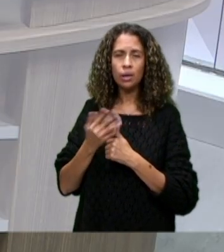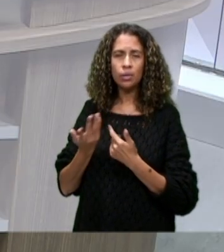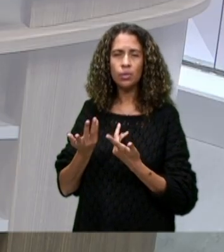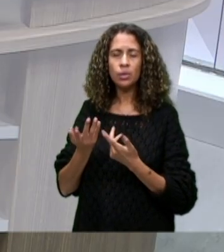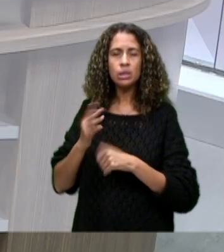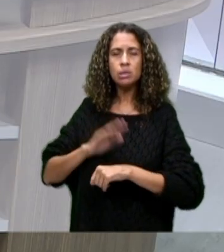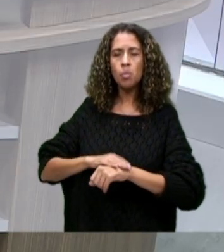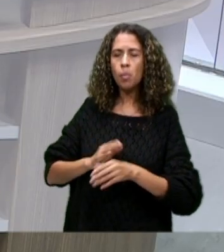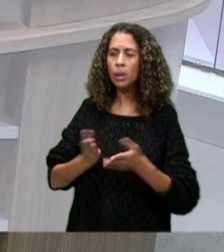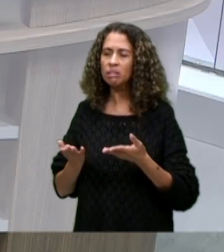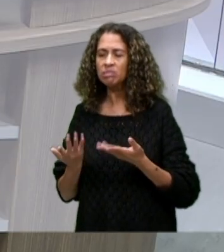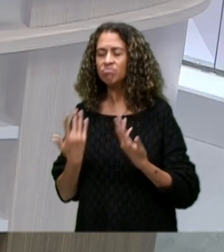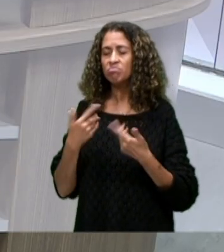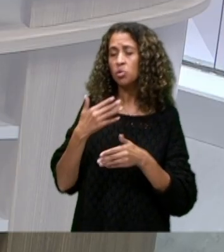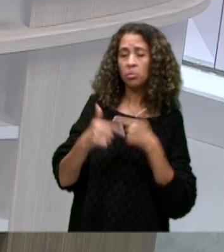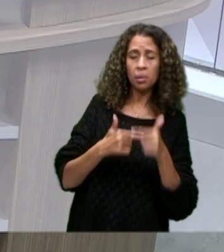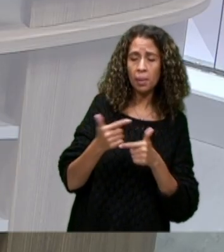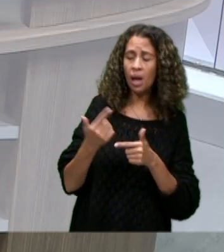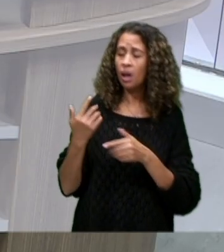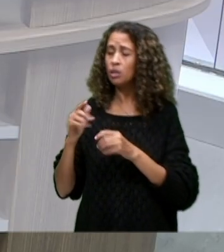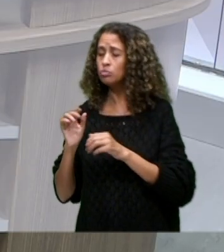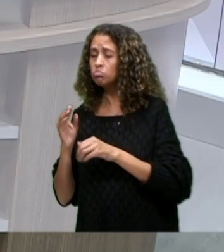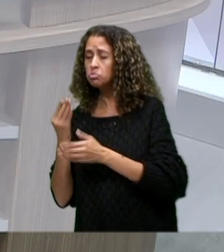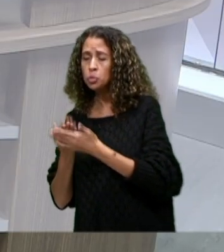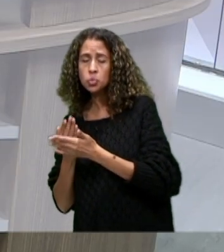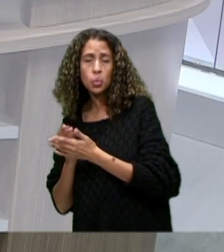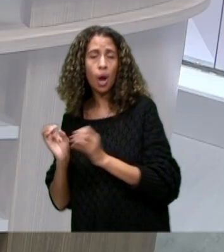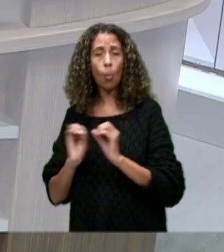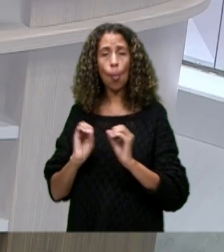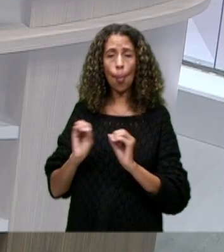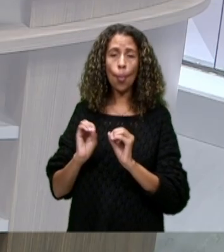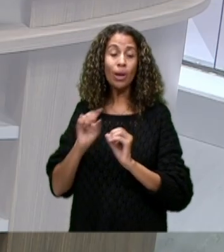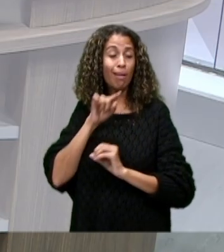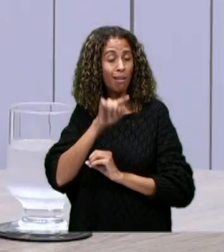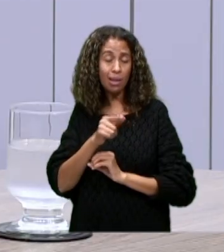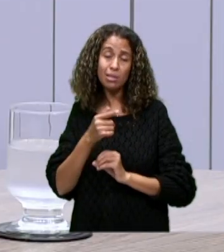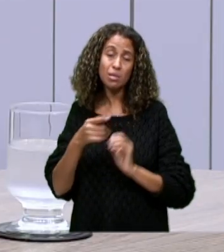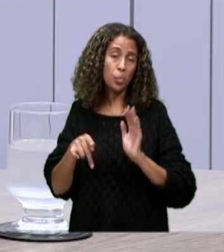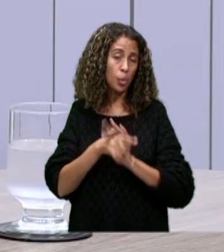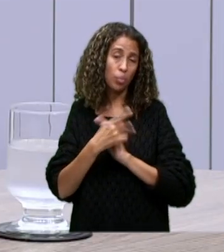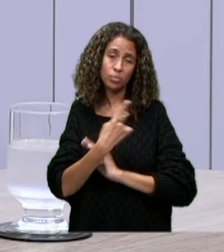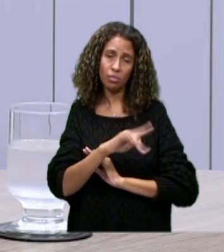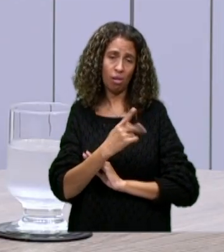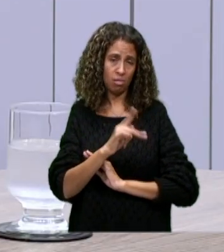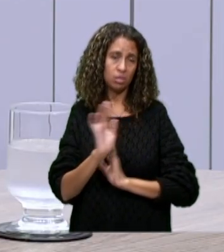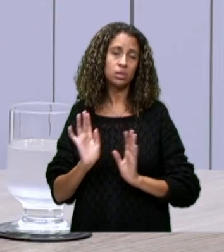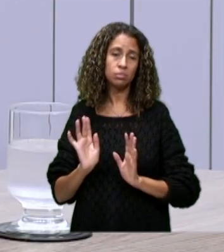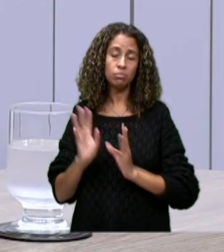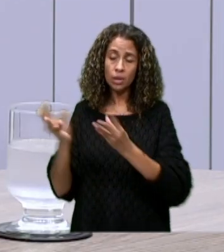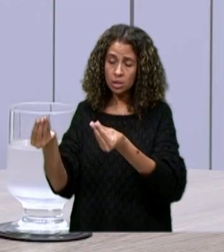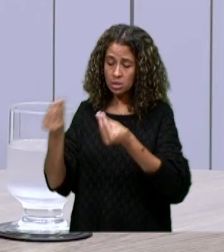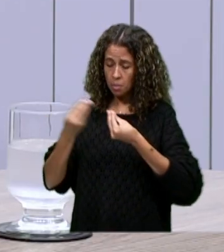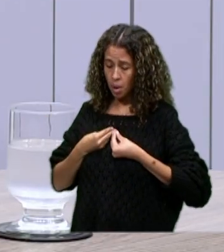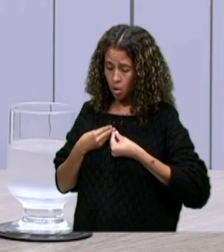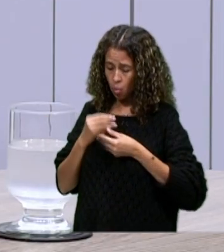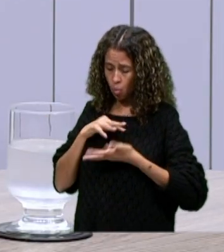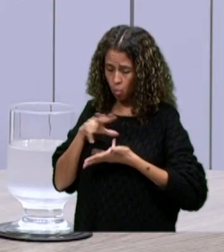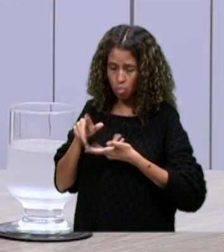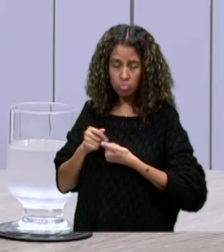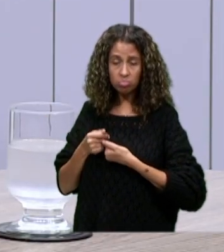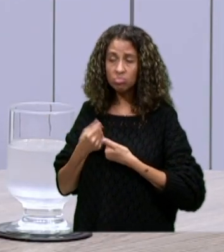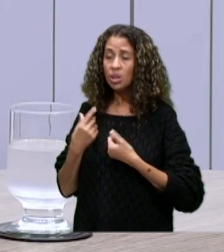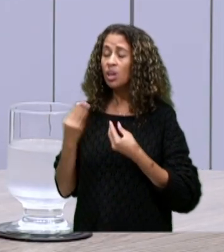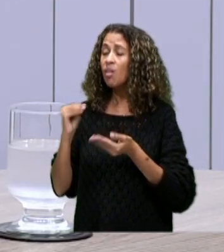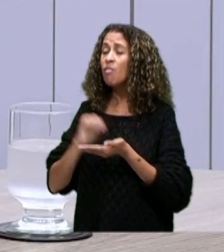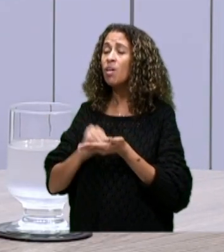trabalha, não estuda. Eles são fruto dessa época, desse tempo. Eles receberam esse mundo que não tem